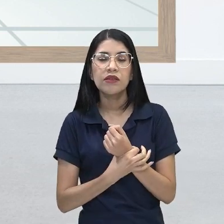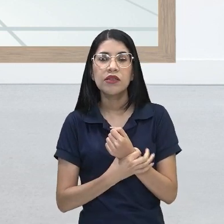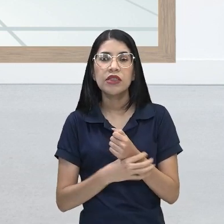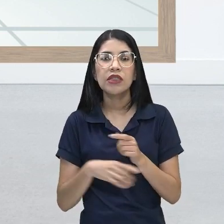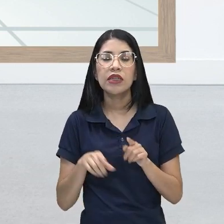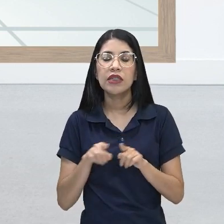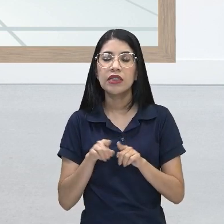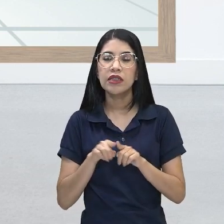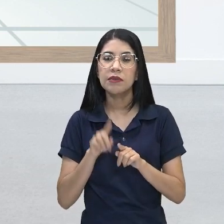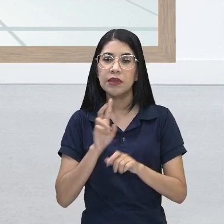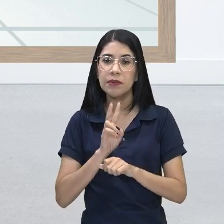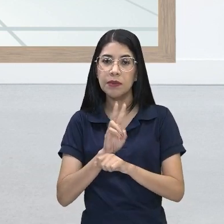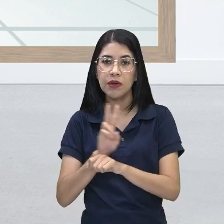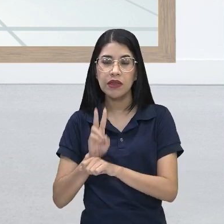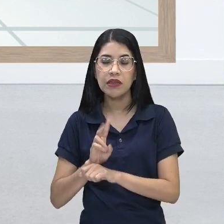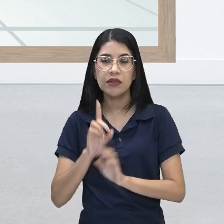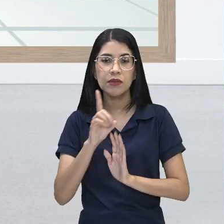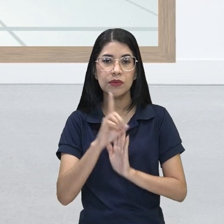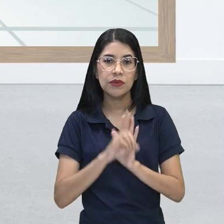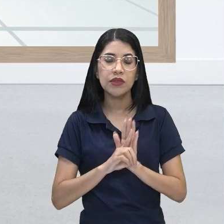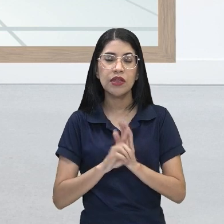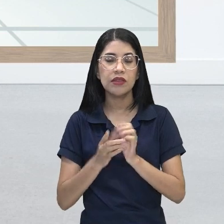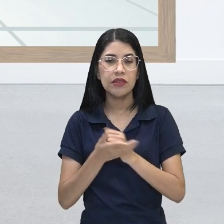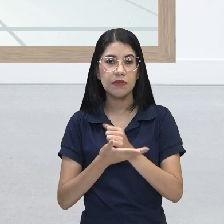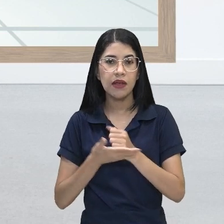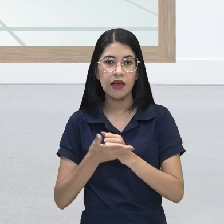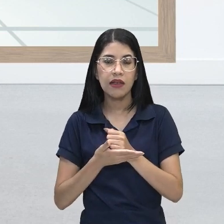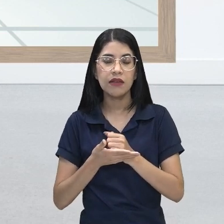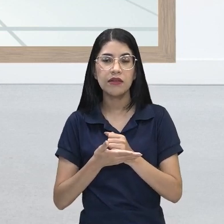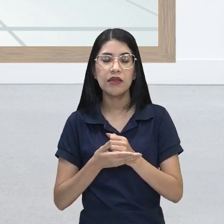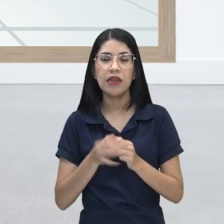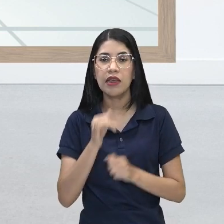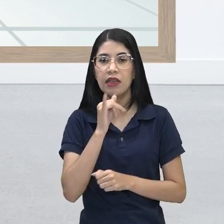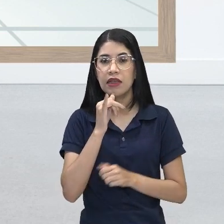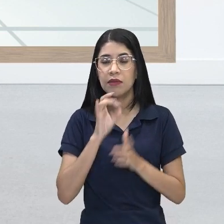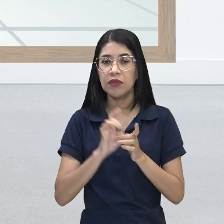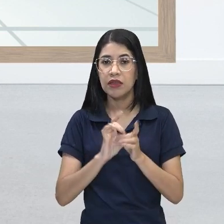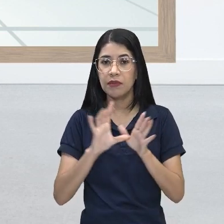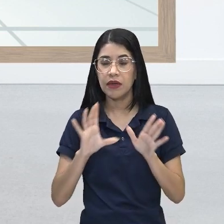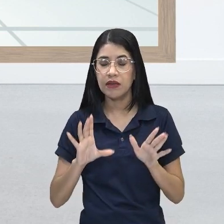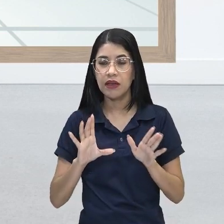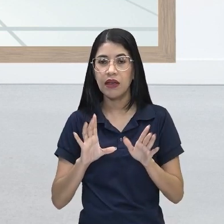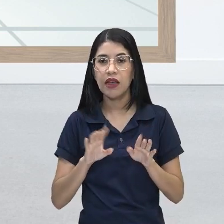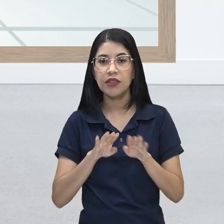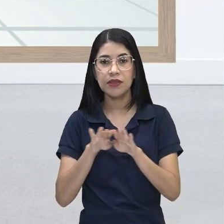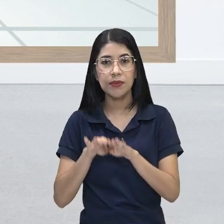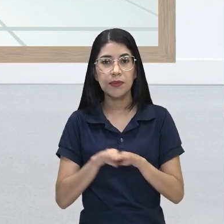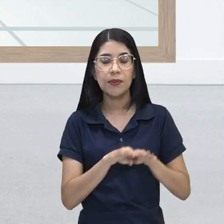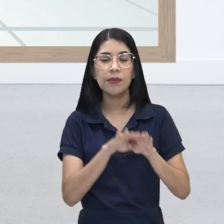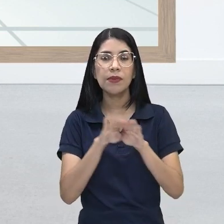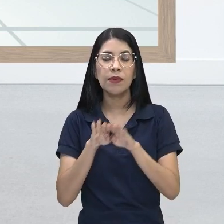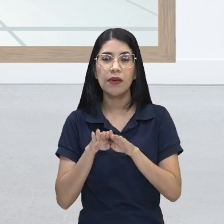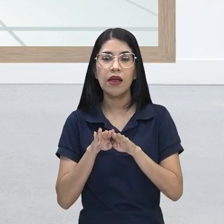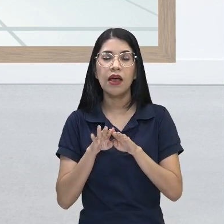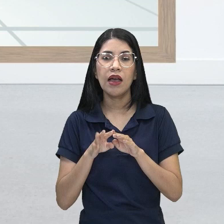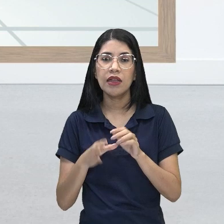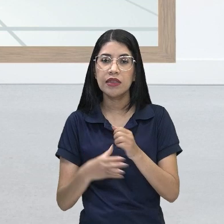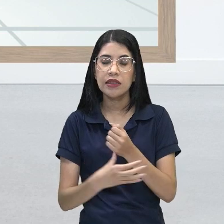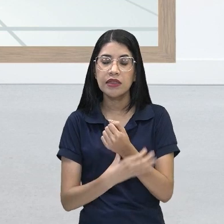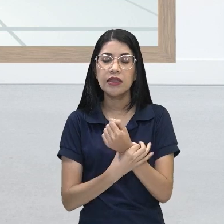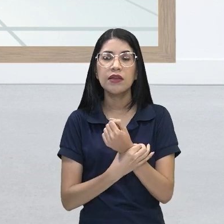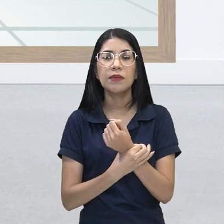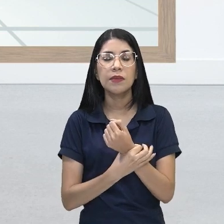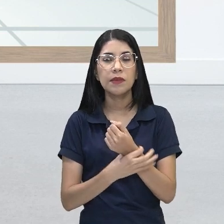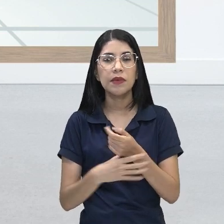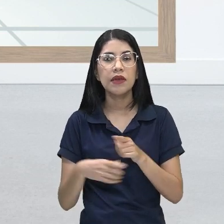a proteção dos direitos fundamentais, como liberdade, a igualdade, a segurança e